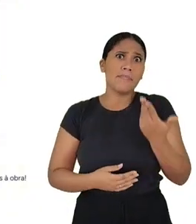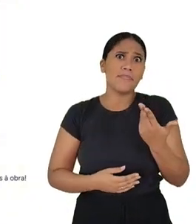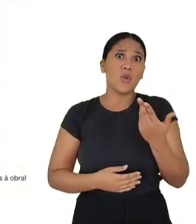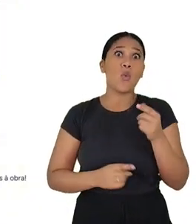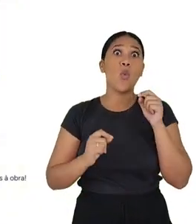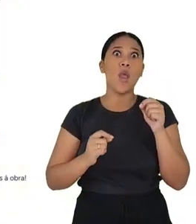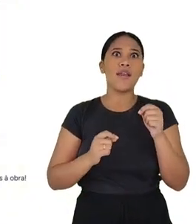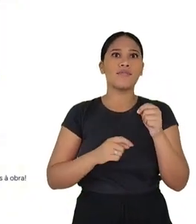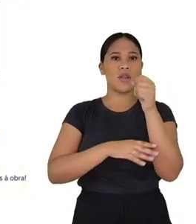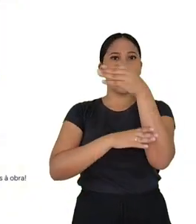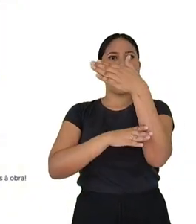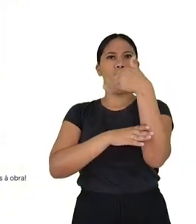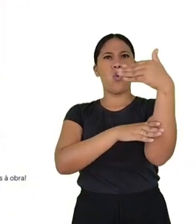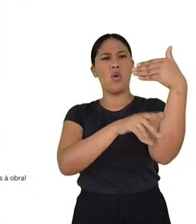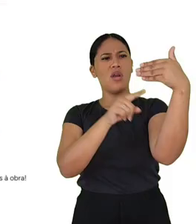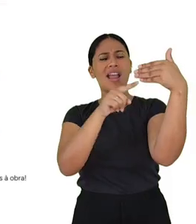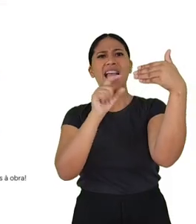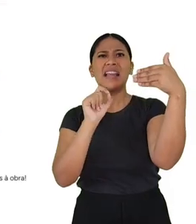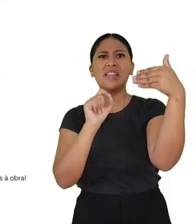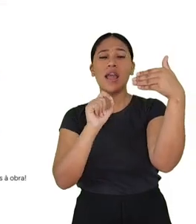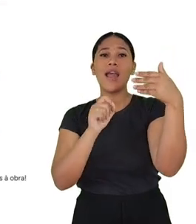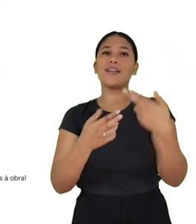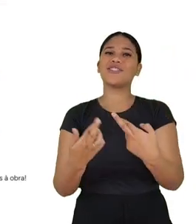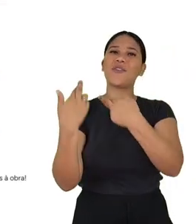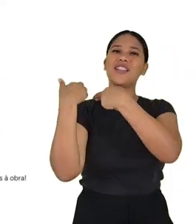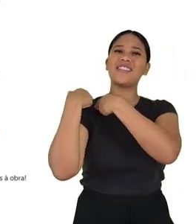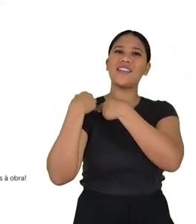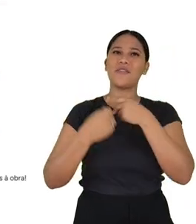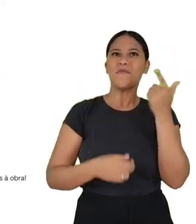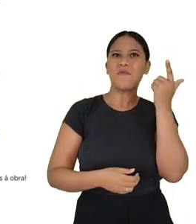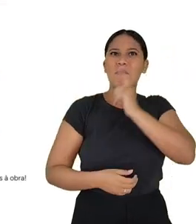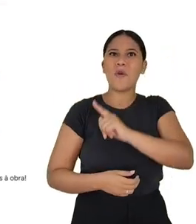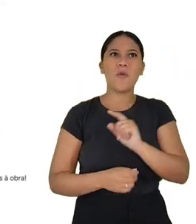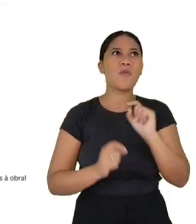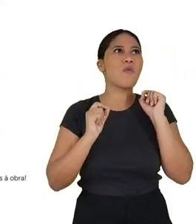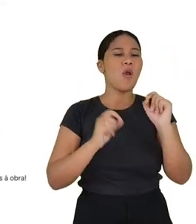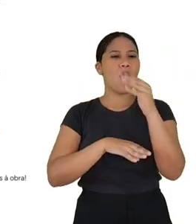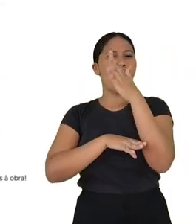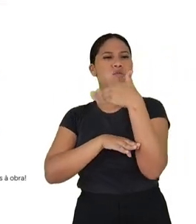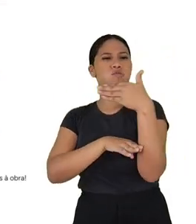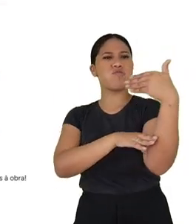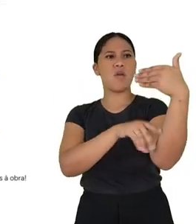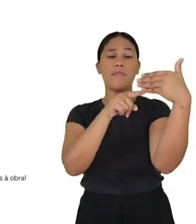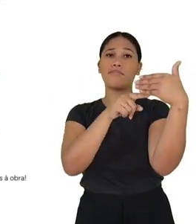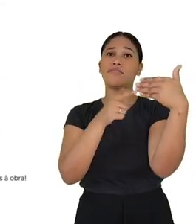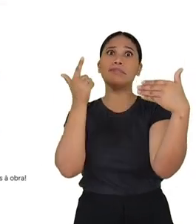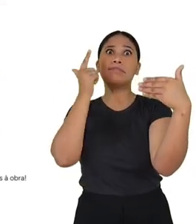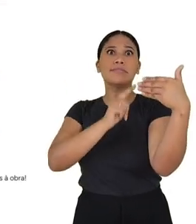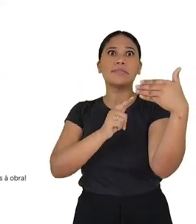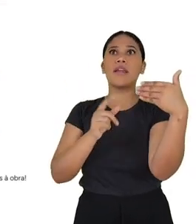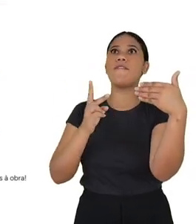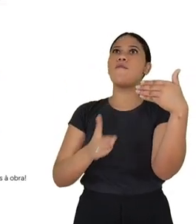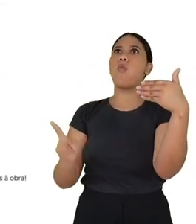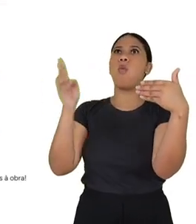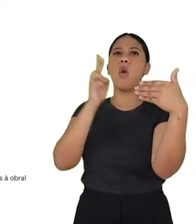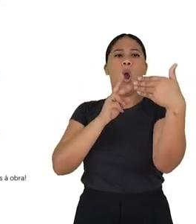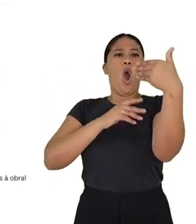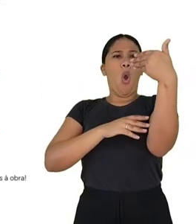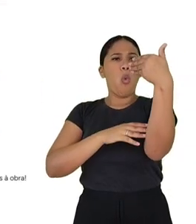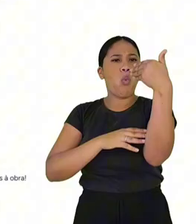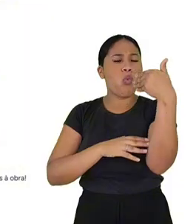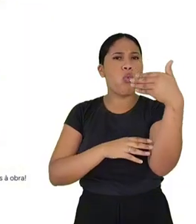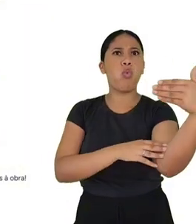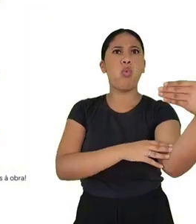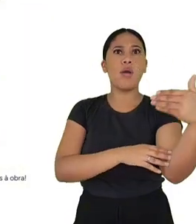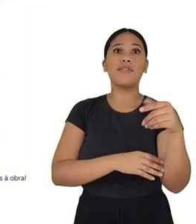em comum: as velas. Elas são responsáveis por fazer os barcos se movimentarem pela água utilizando a energia dos